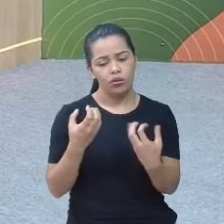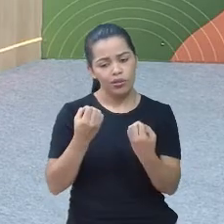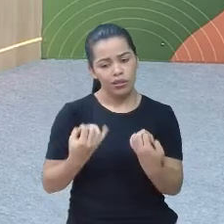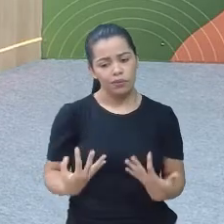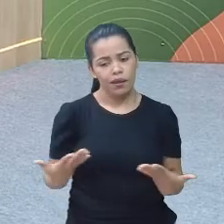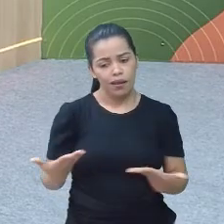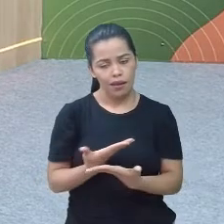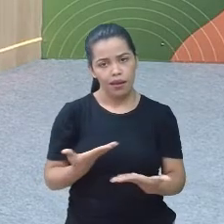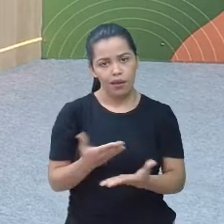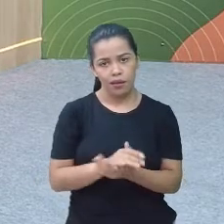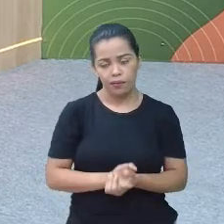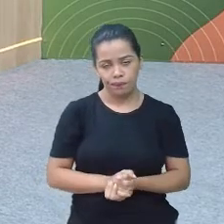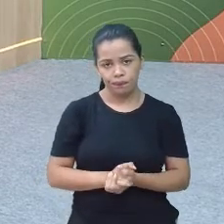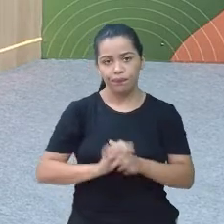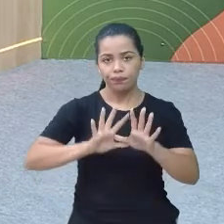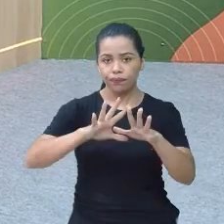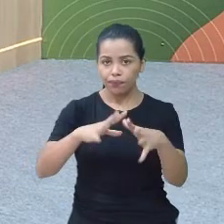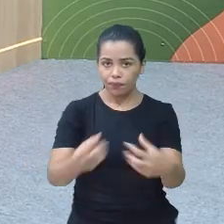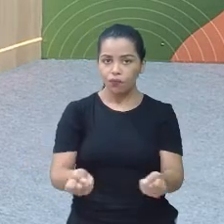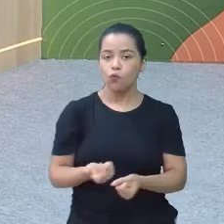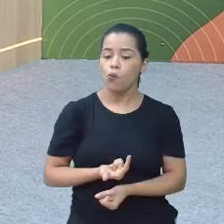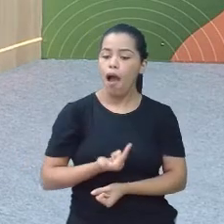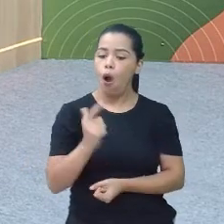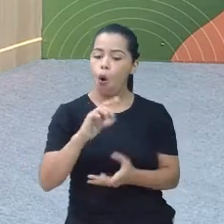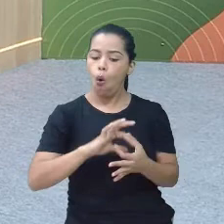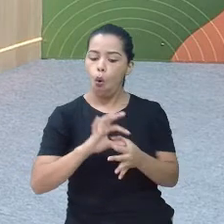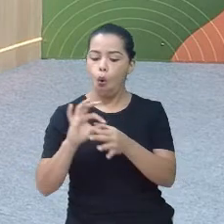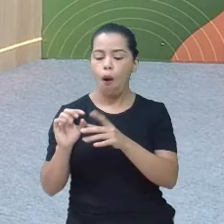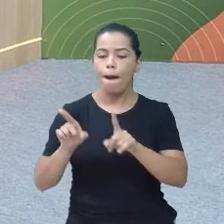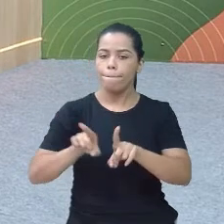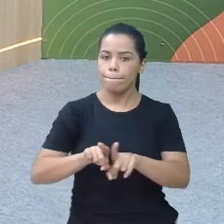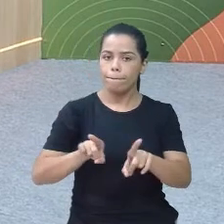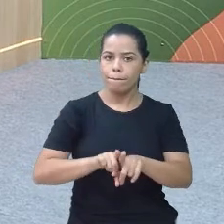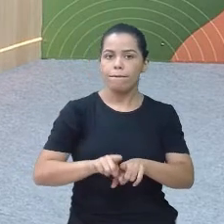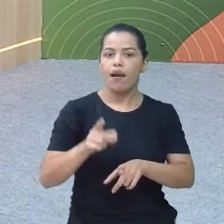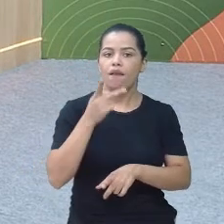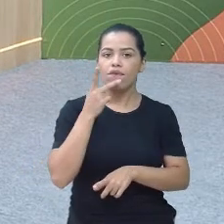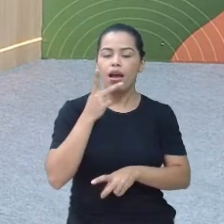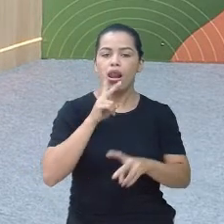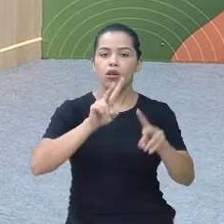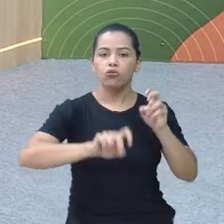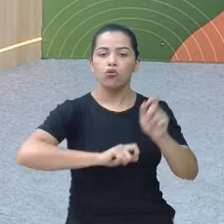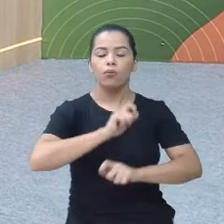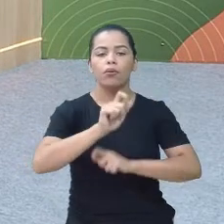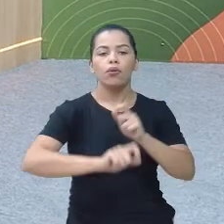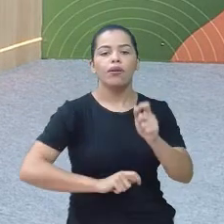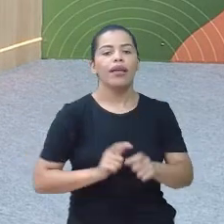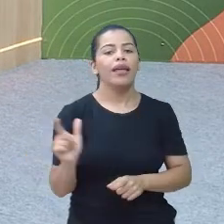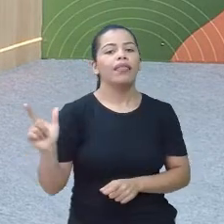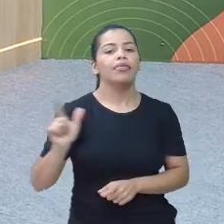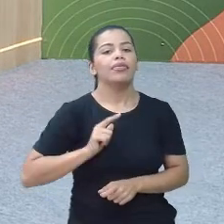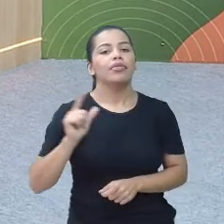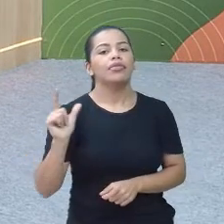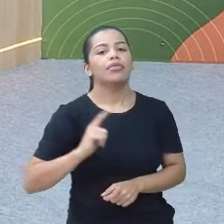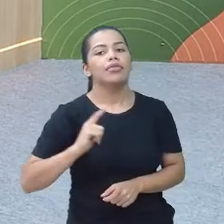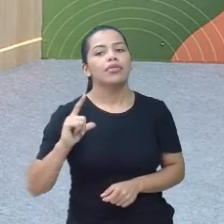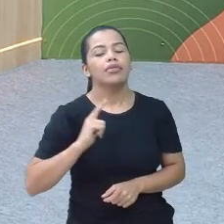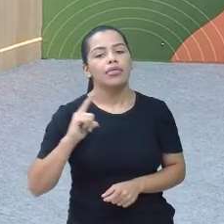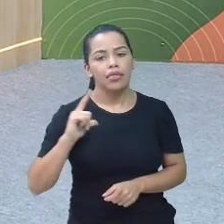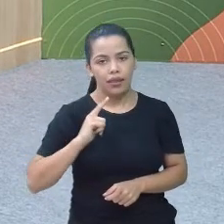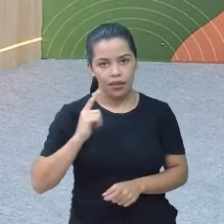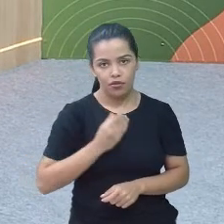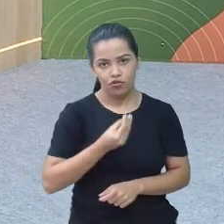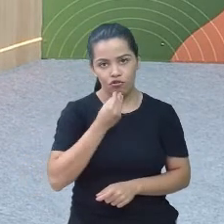daí. Vamos para outro contexto, mas mesmo assim falando dessa coisa de ter chance, lembrando que o nosso foco é chegar